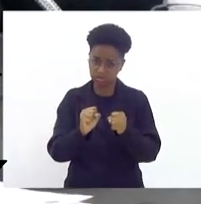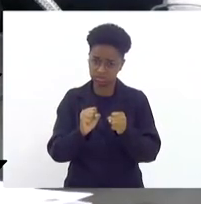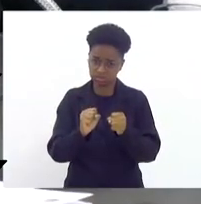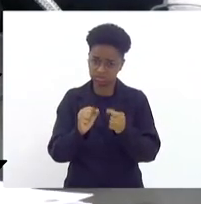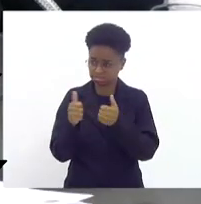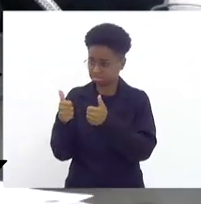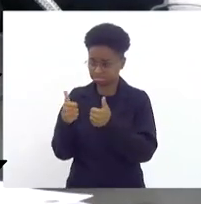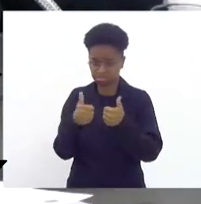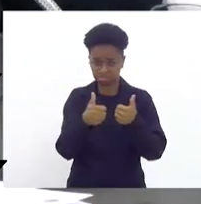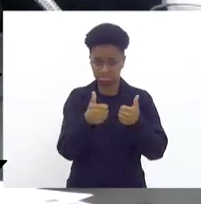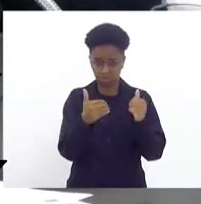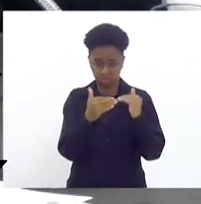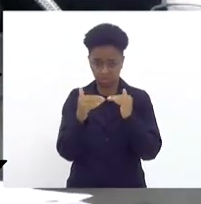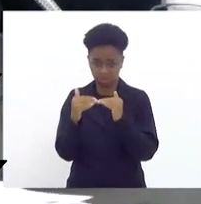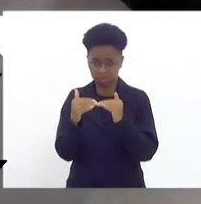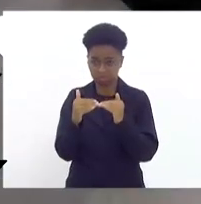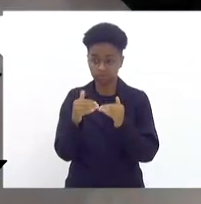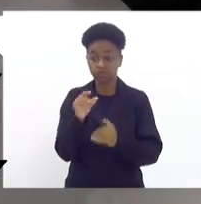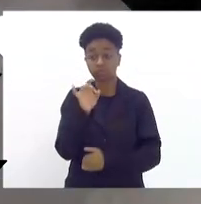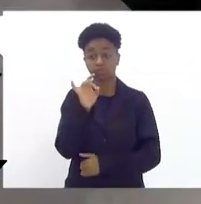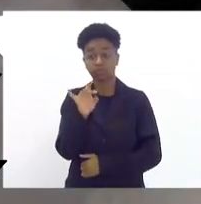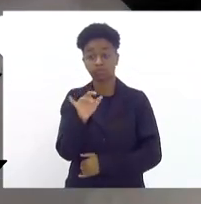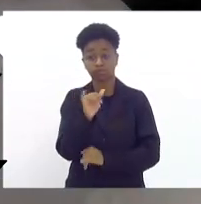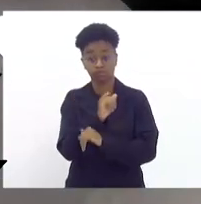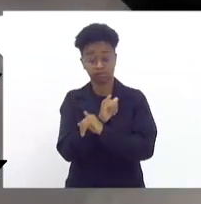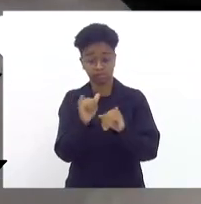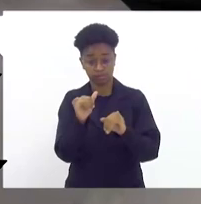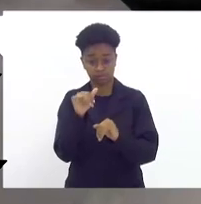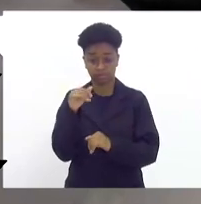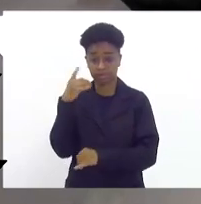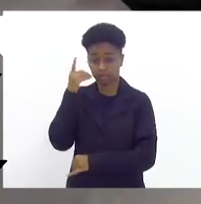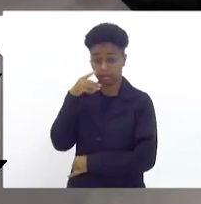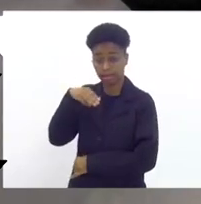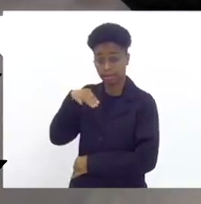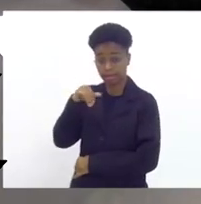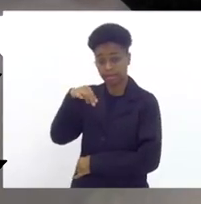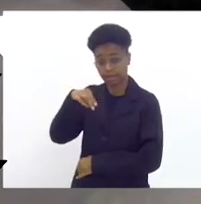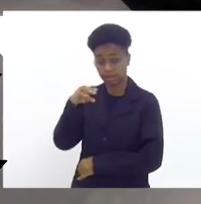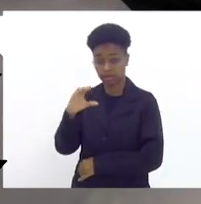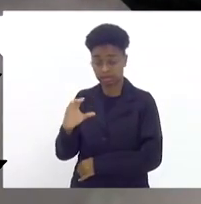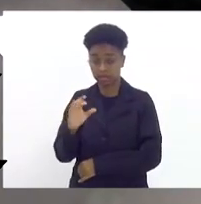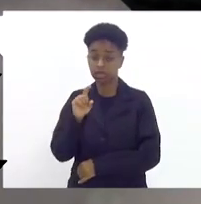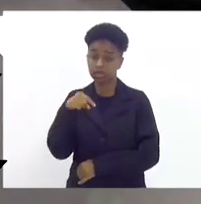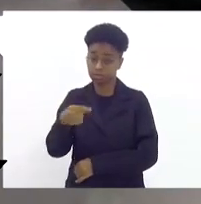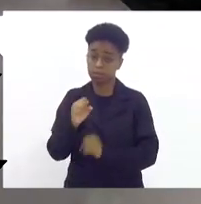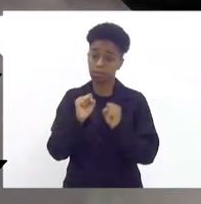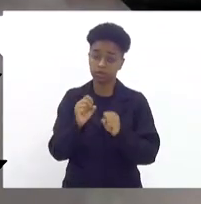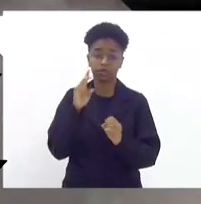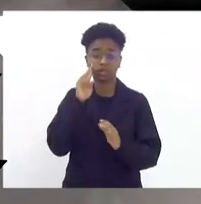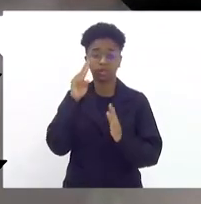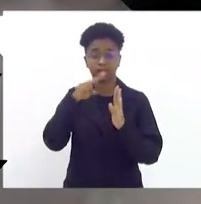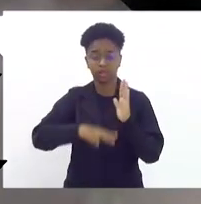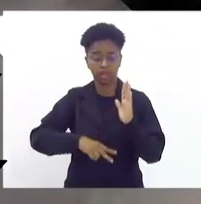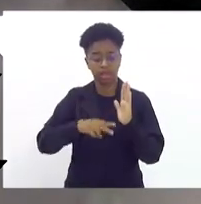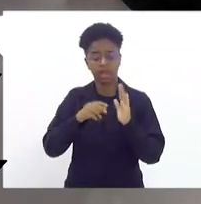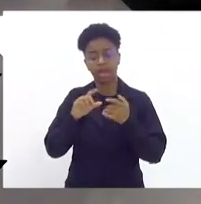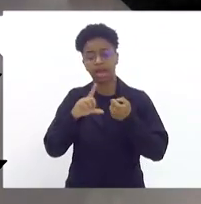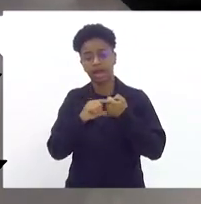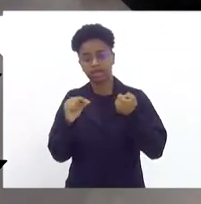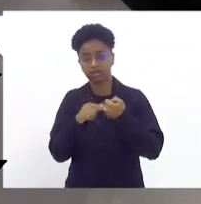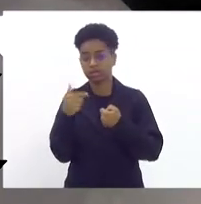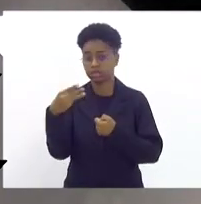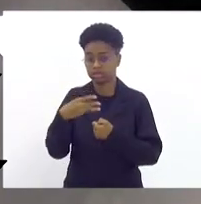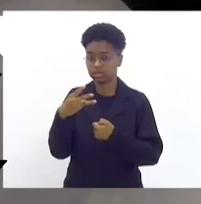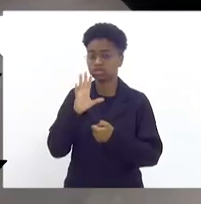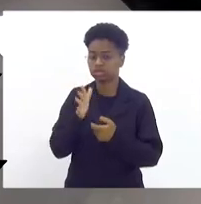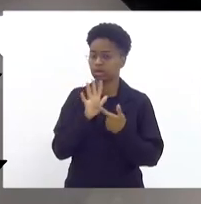votar. Presidente, apenas para dizer, deputado Mink, depois nós podemos olhar o artigo 3º da lei, ele já fala das questões que